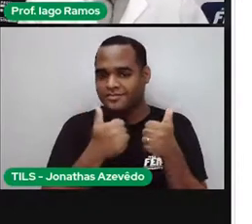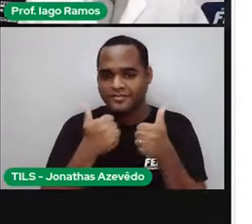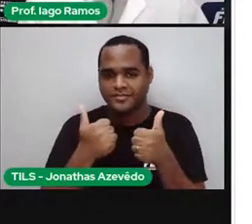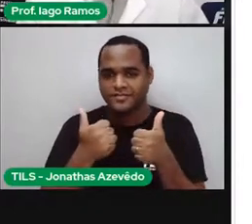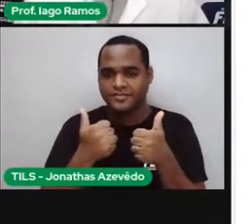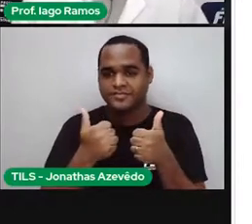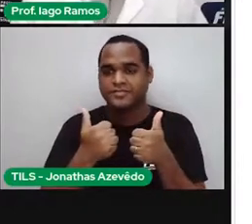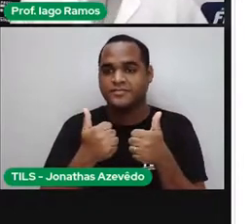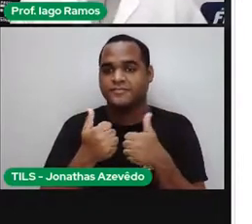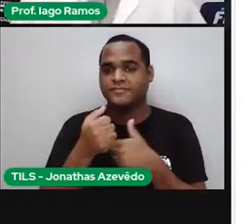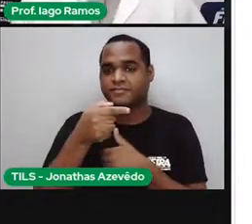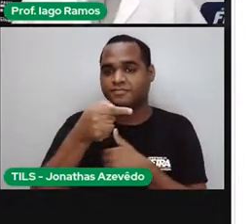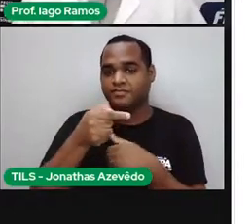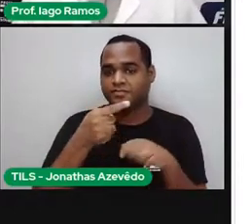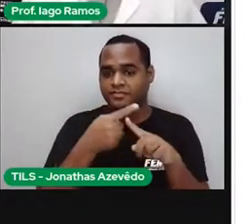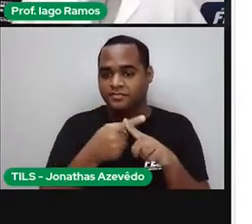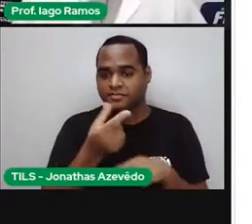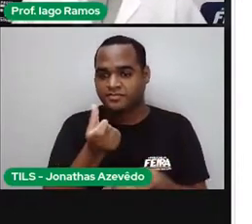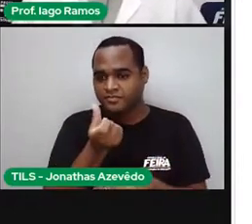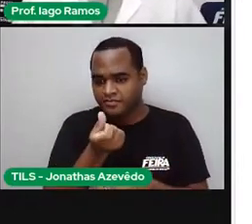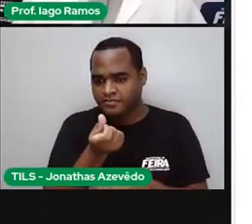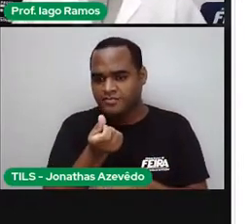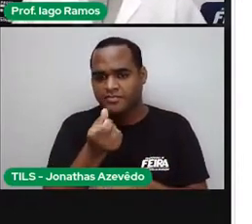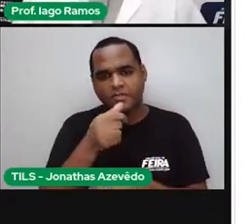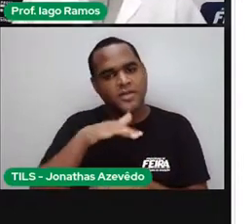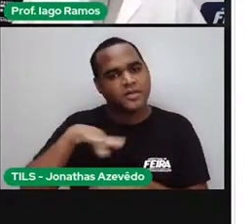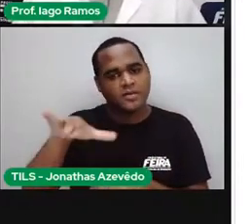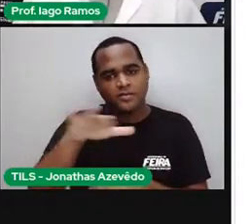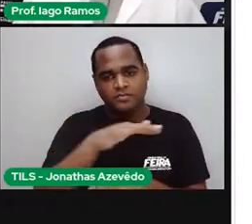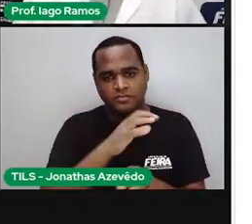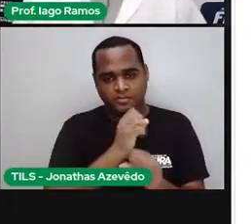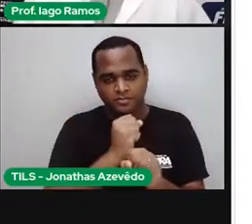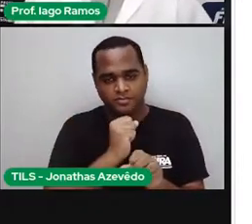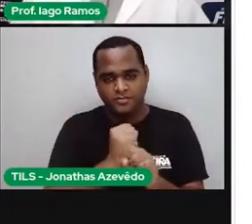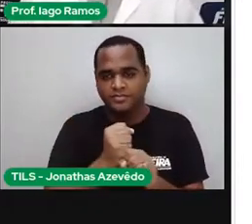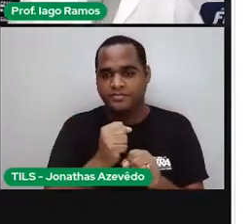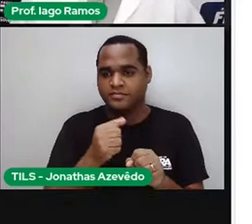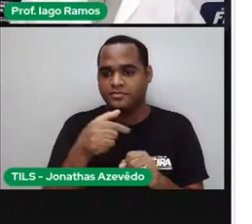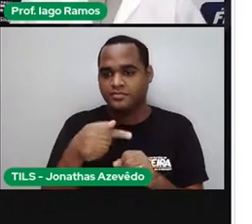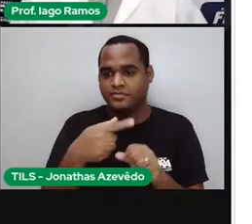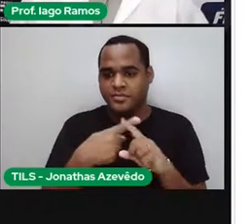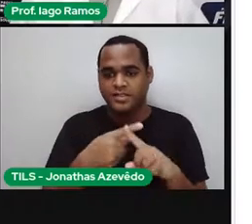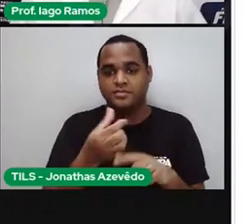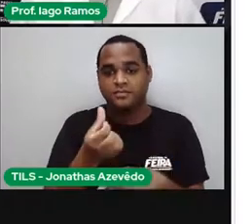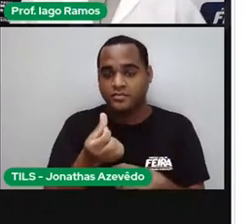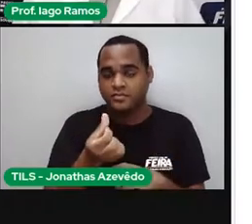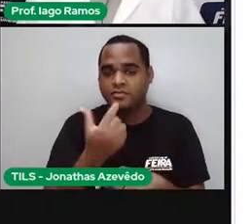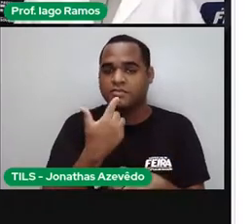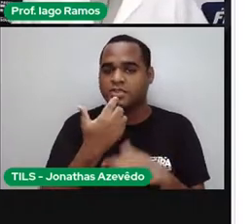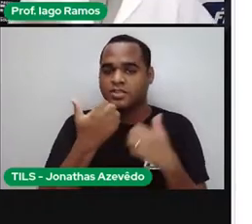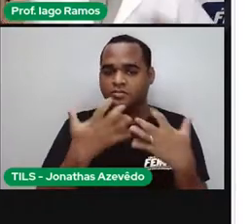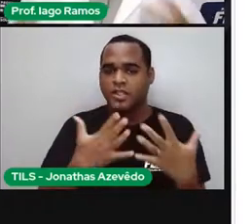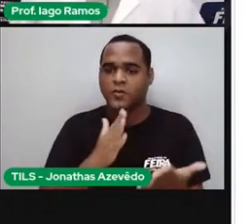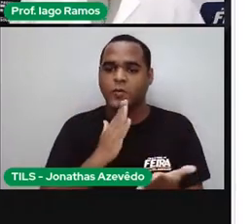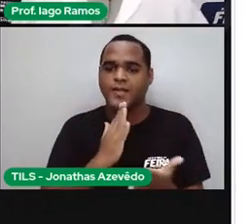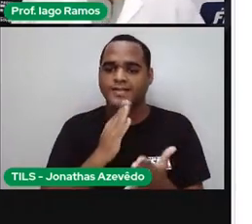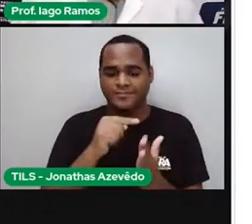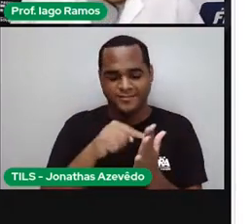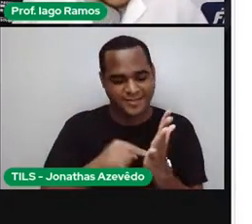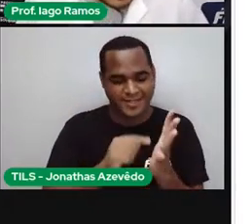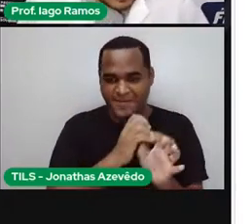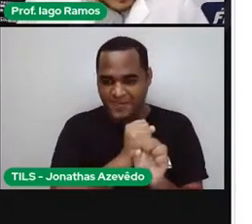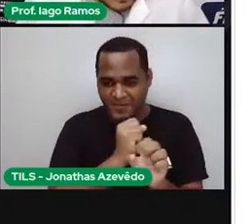em 7 Vezes 6 fazendo uma continha aí de multiplicação né pelos conhecimentos de